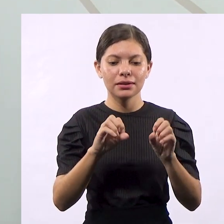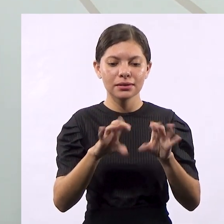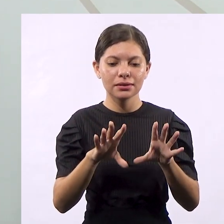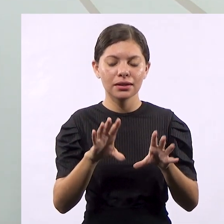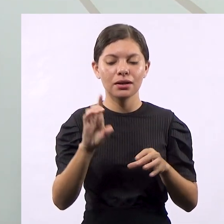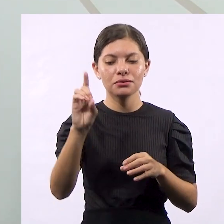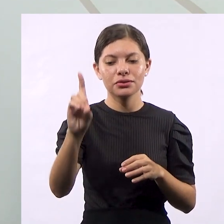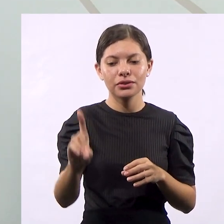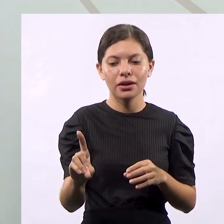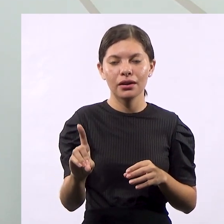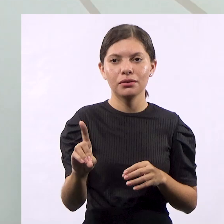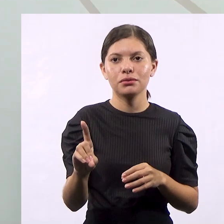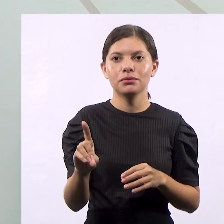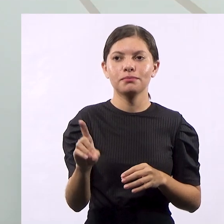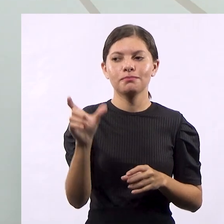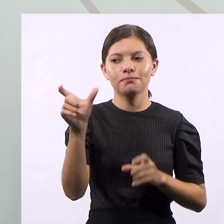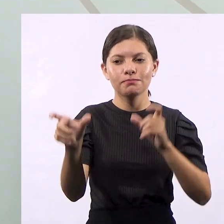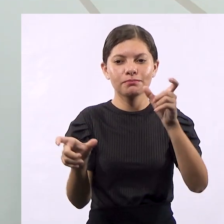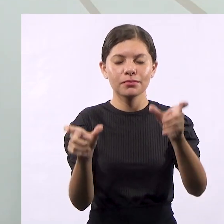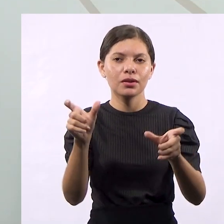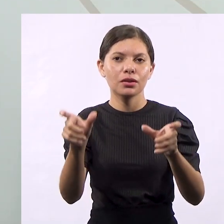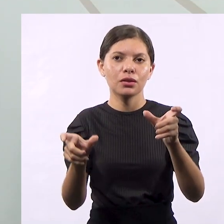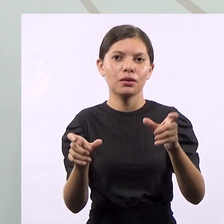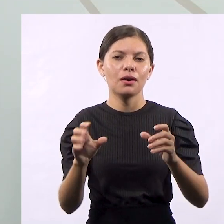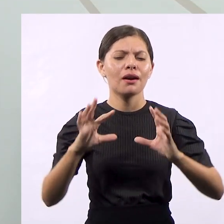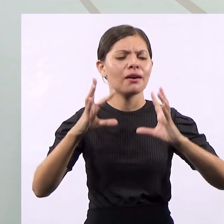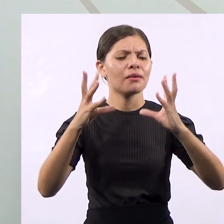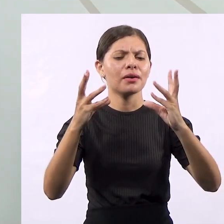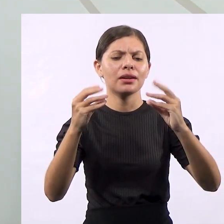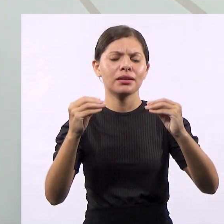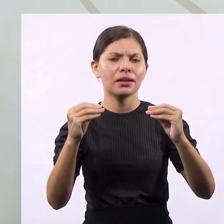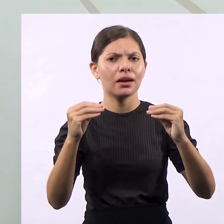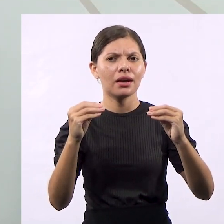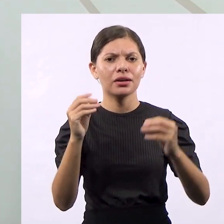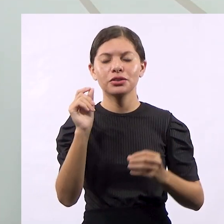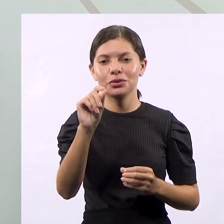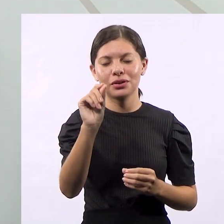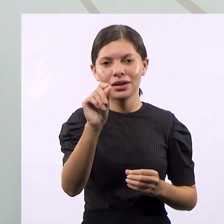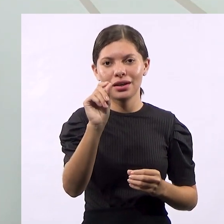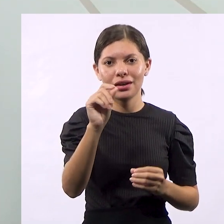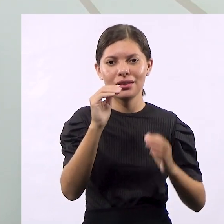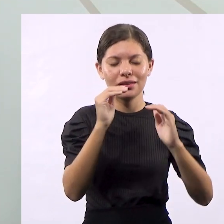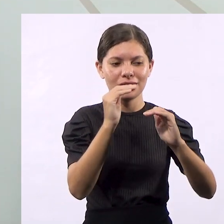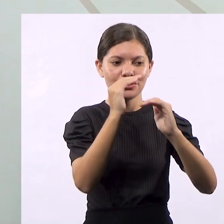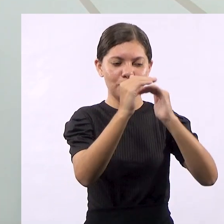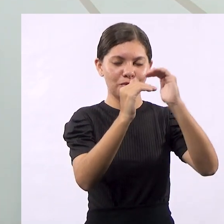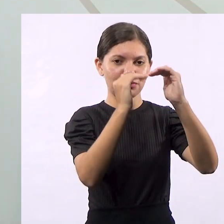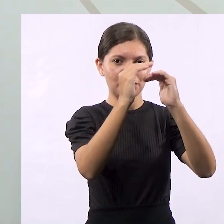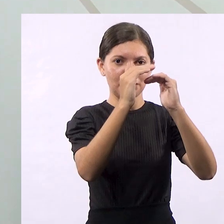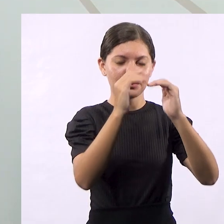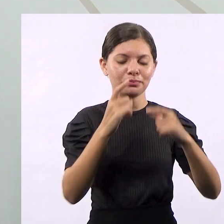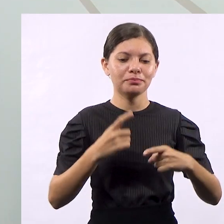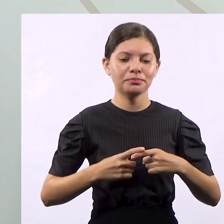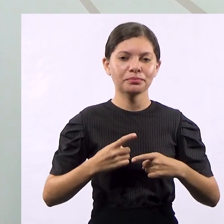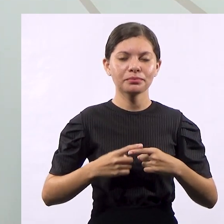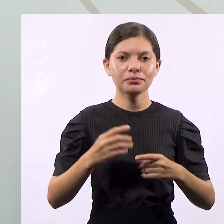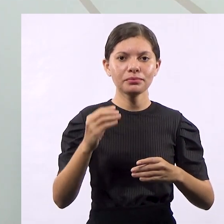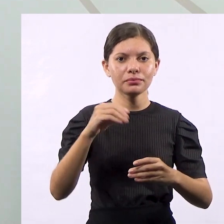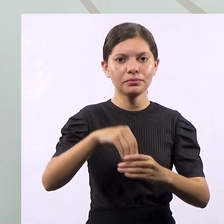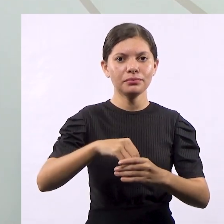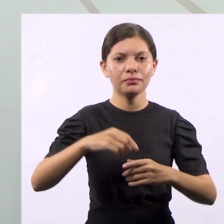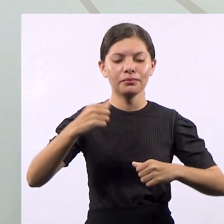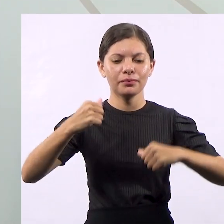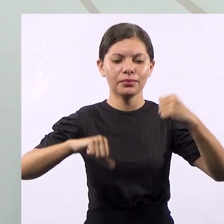de todos, mas com que qualidade isso é ofertado, com que qualidade isso é desenvolvido? Porque dentro da perspectiva